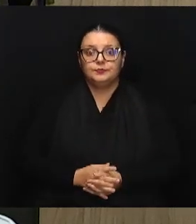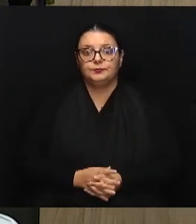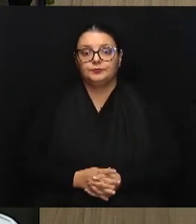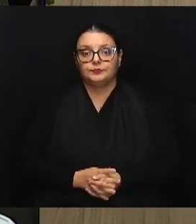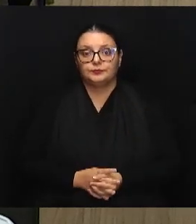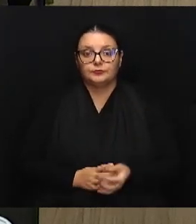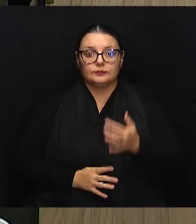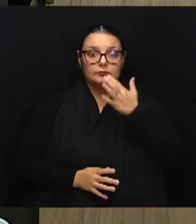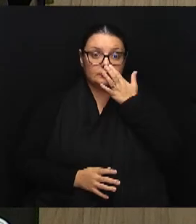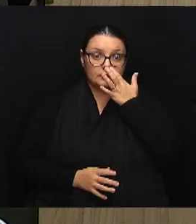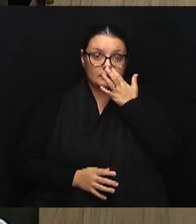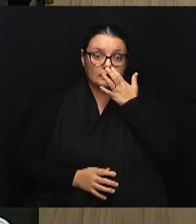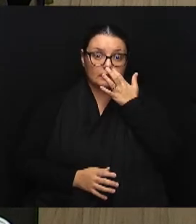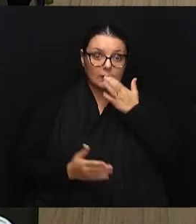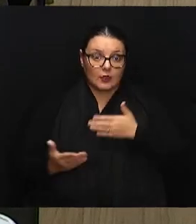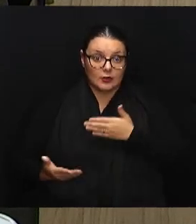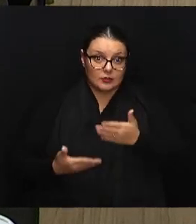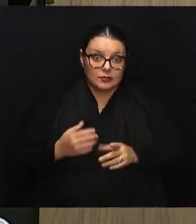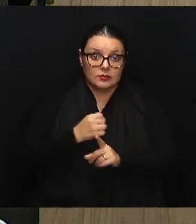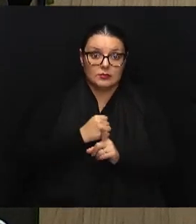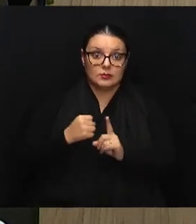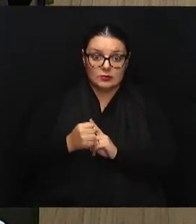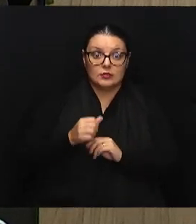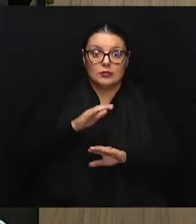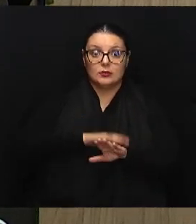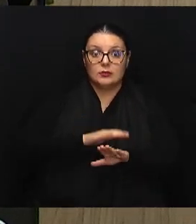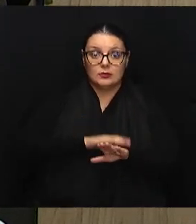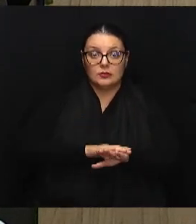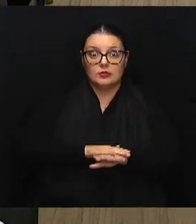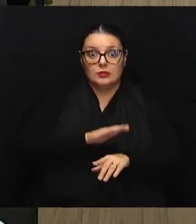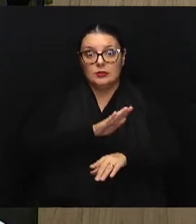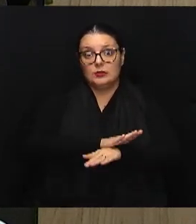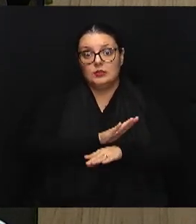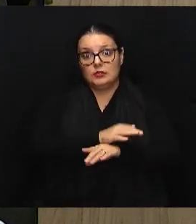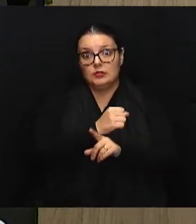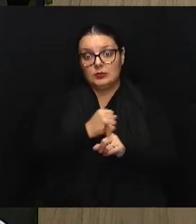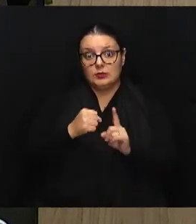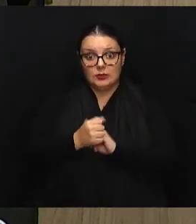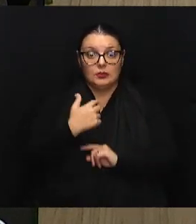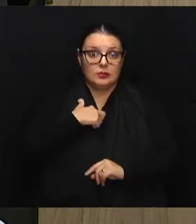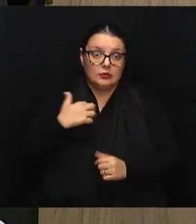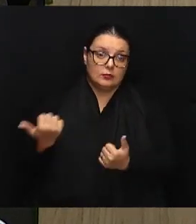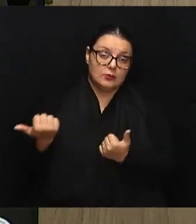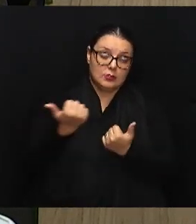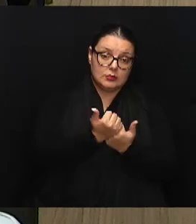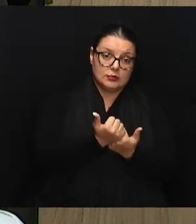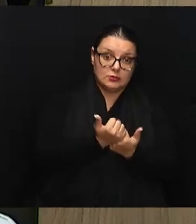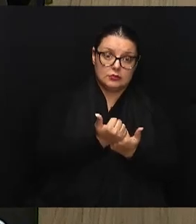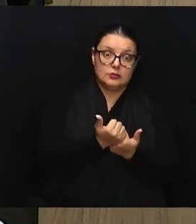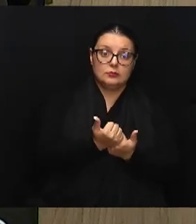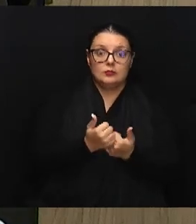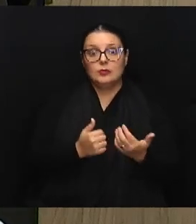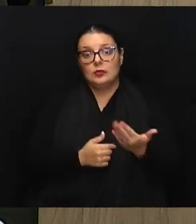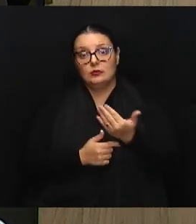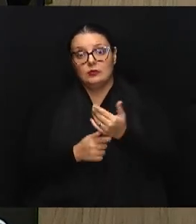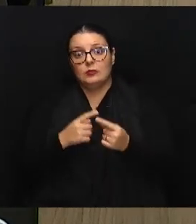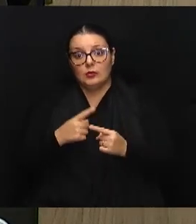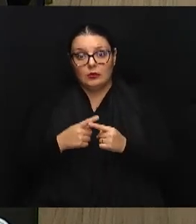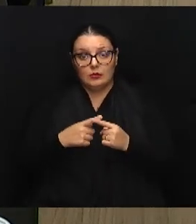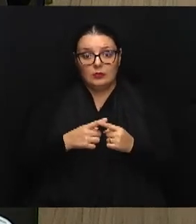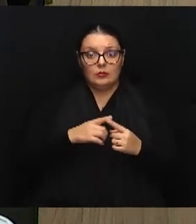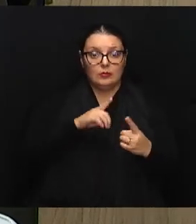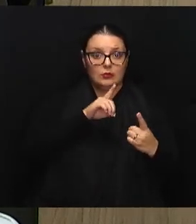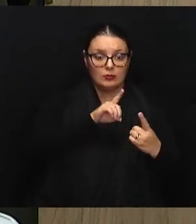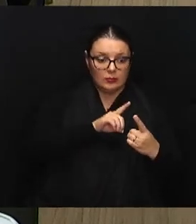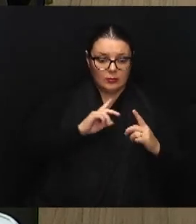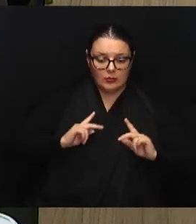eu falo que o serviço social, a atuação do assistente social não vai poder ser substituída por essa tecnologia, porque é um atendimento